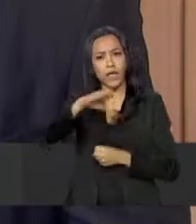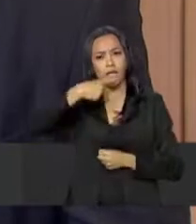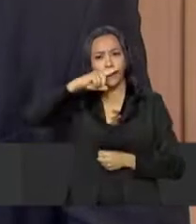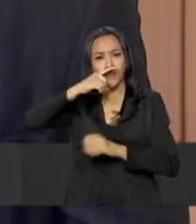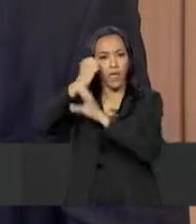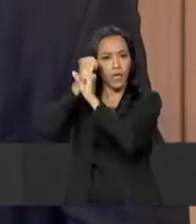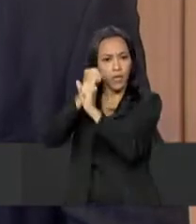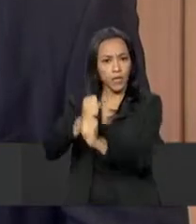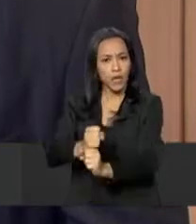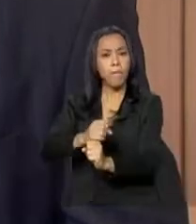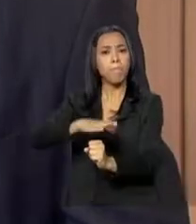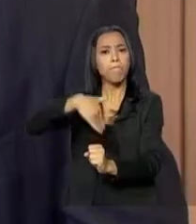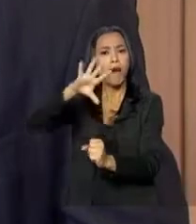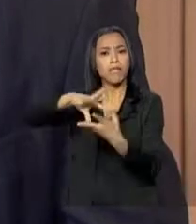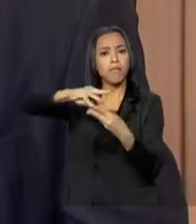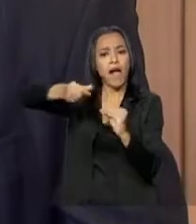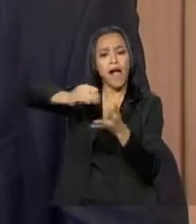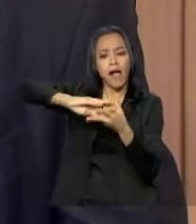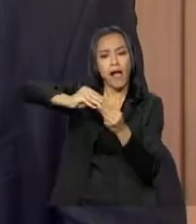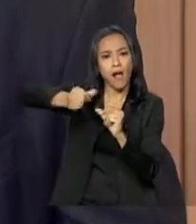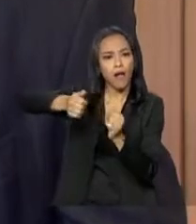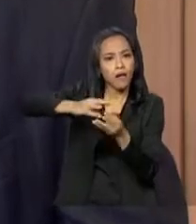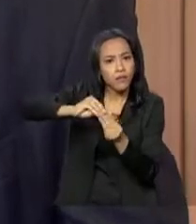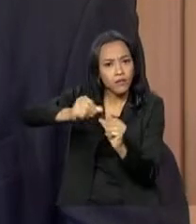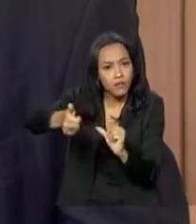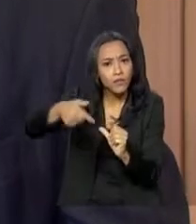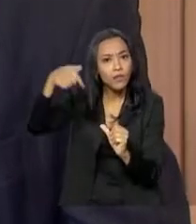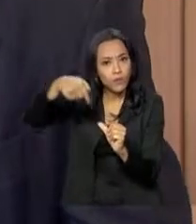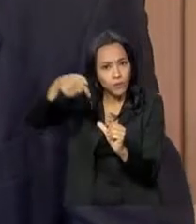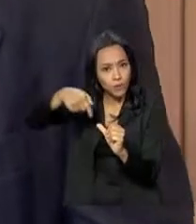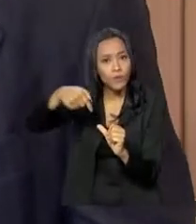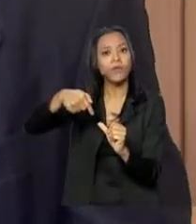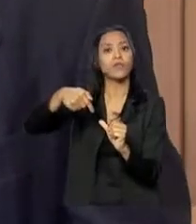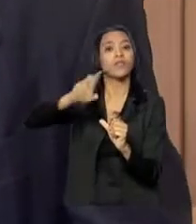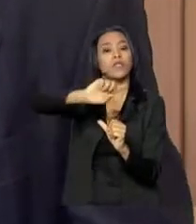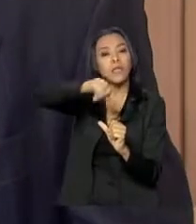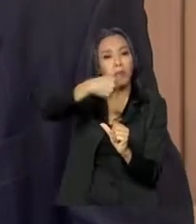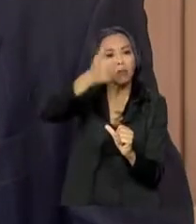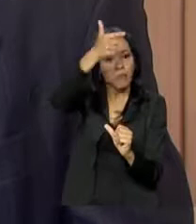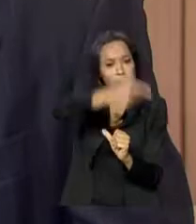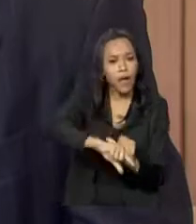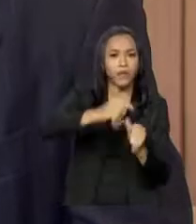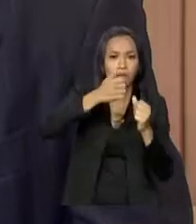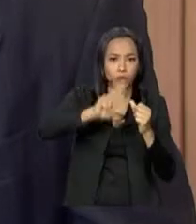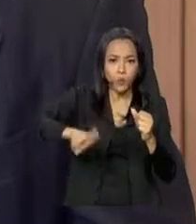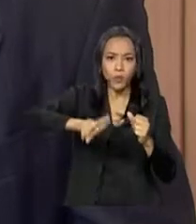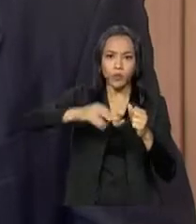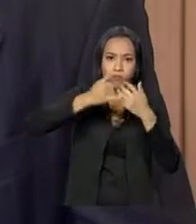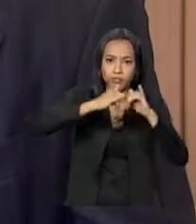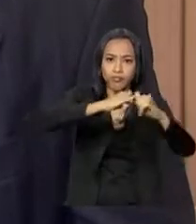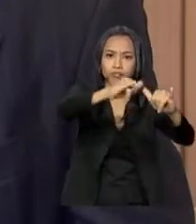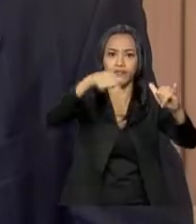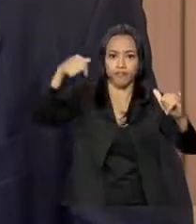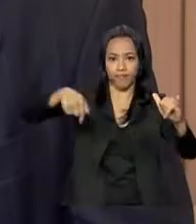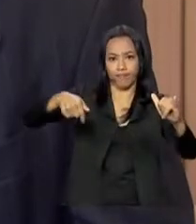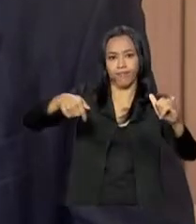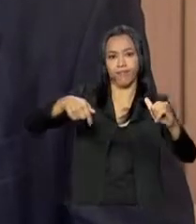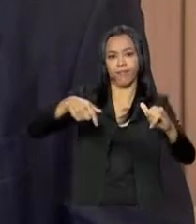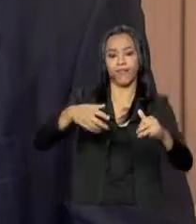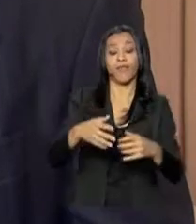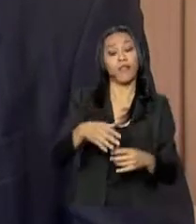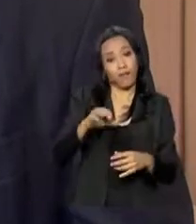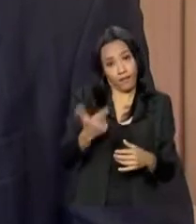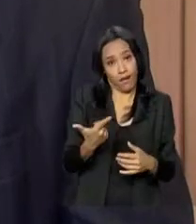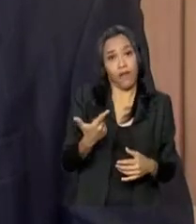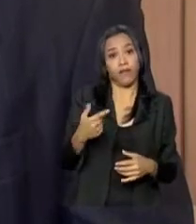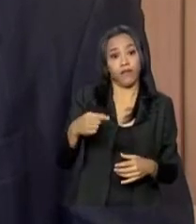mais bagaço e com a disponibilização de bagaço passa-se a produzir mais energia elétrica. É claro que também as